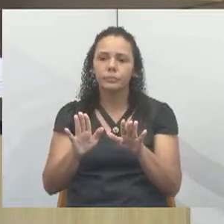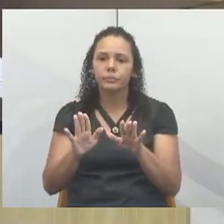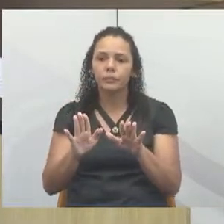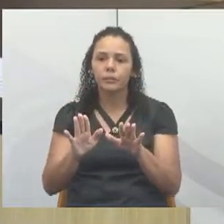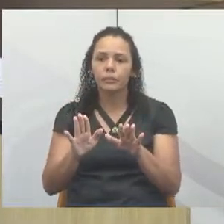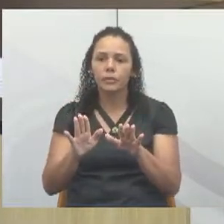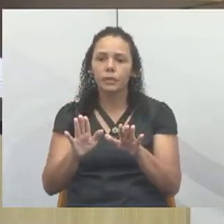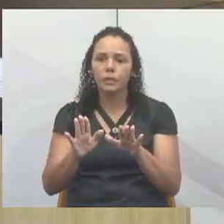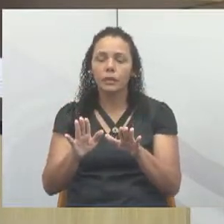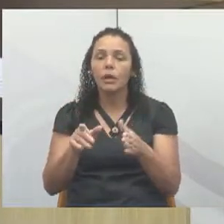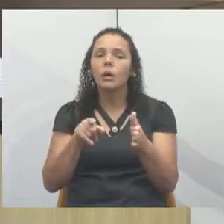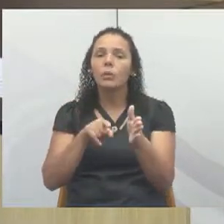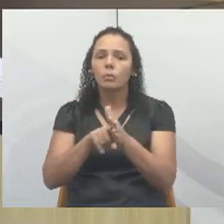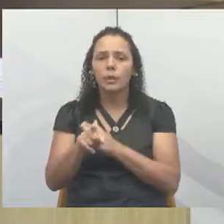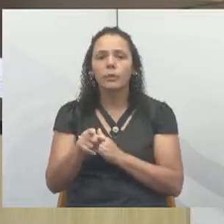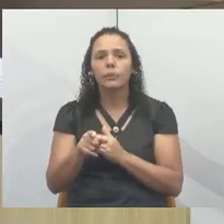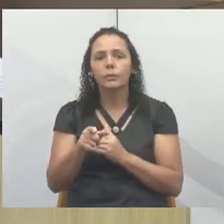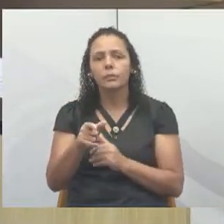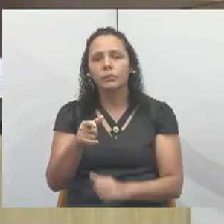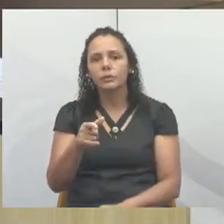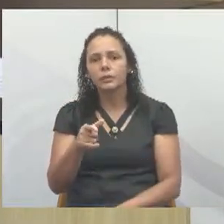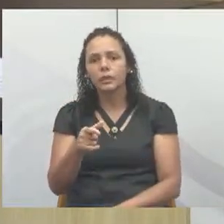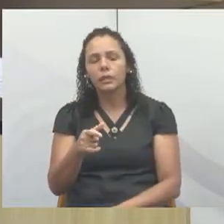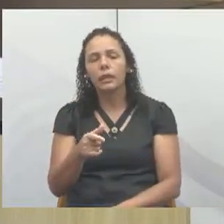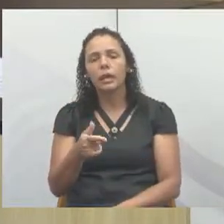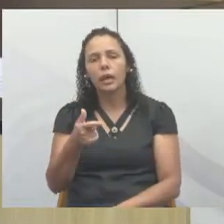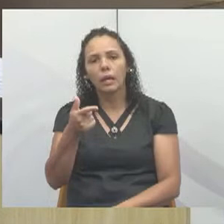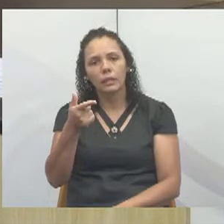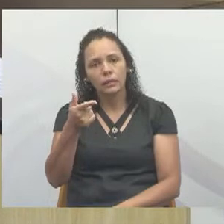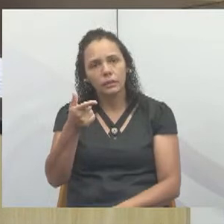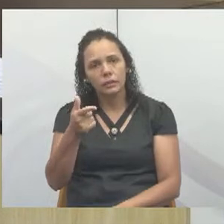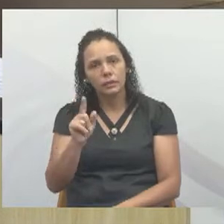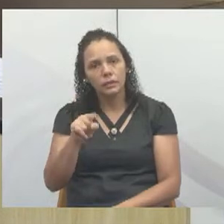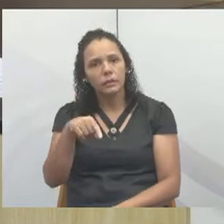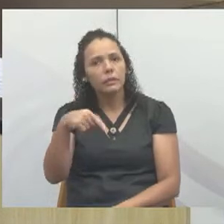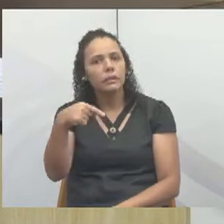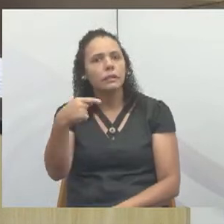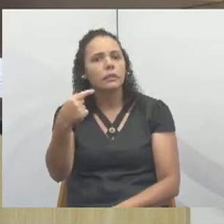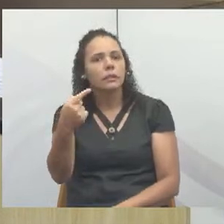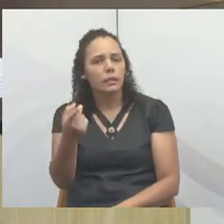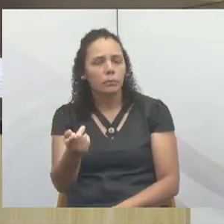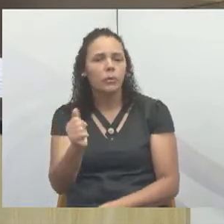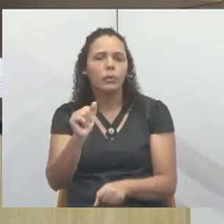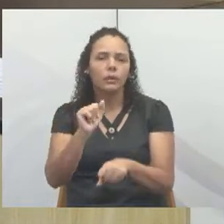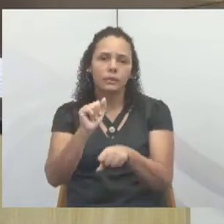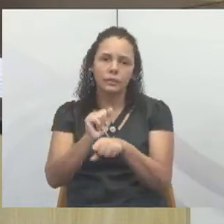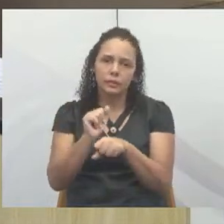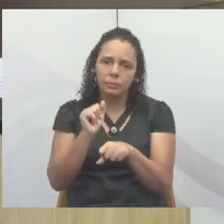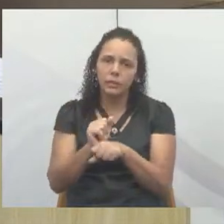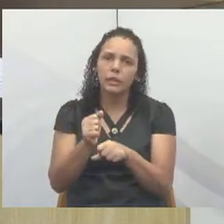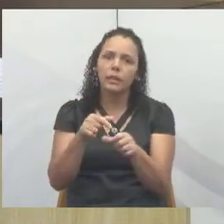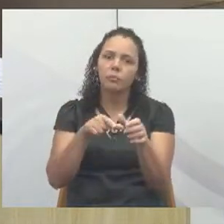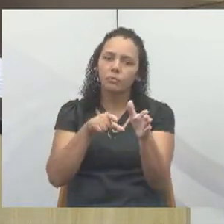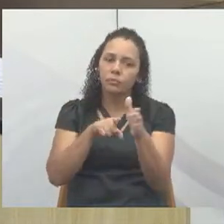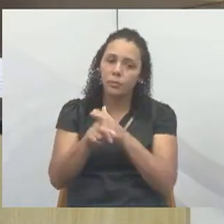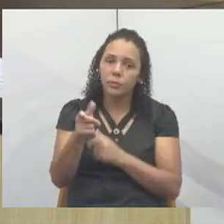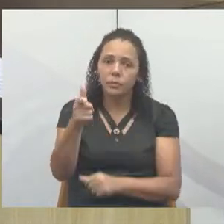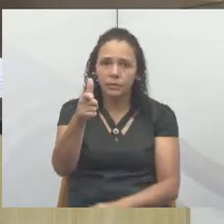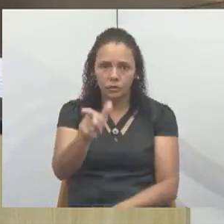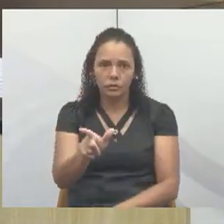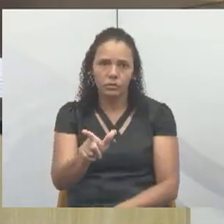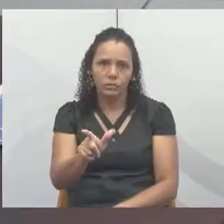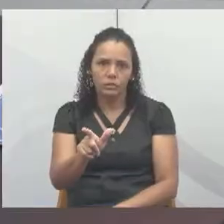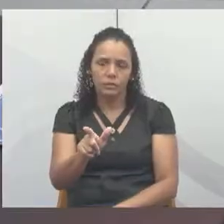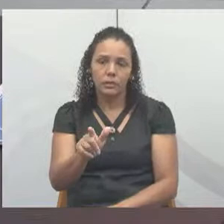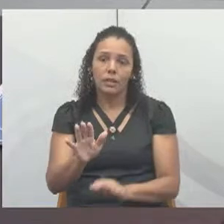fazer uma pergunta novamente, passando 5 minutos, depois que todos os vereadores fizerem a pergunta, voltar novamente, o vereador terá mais 5 minutos.